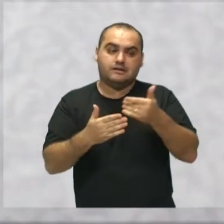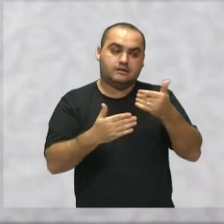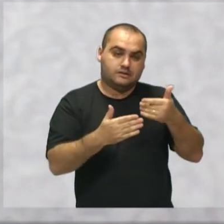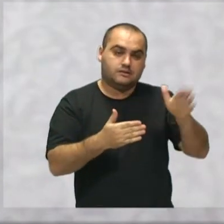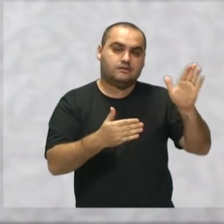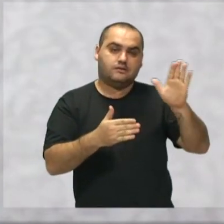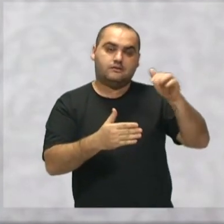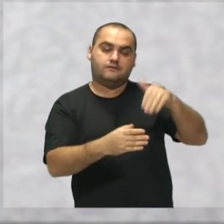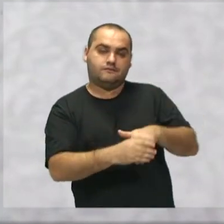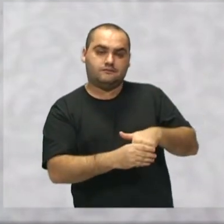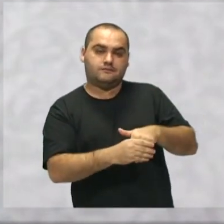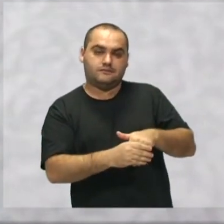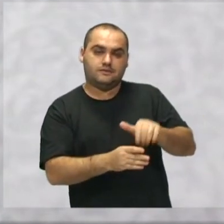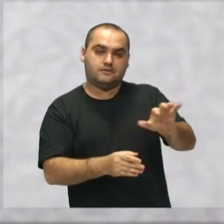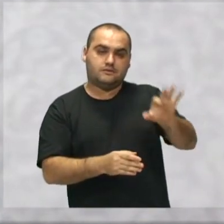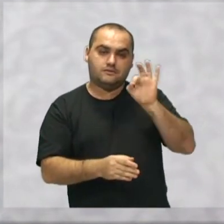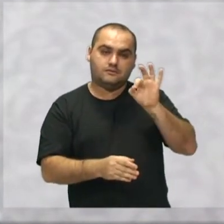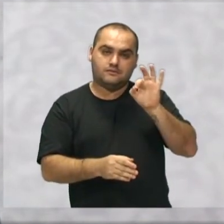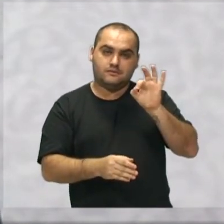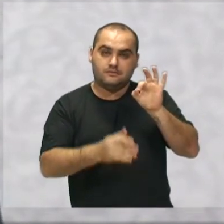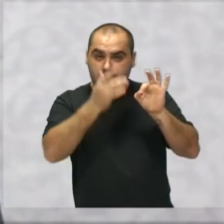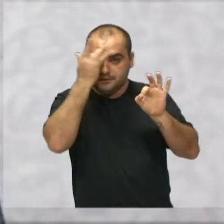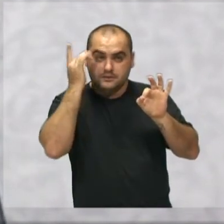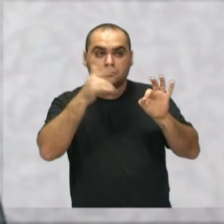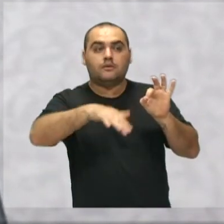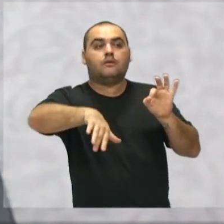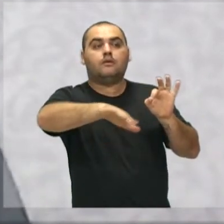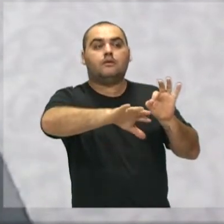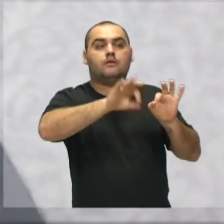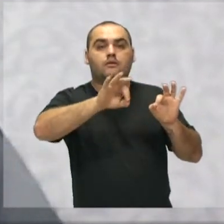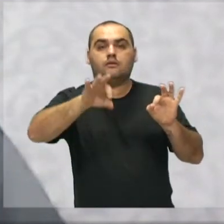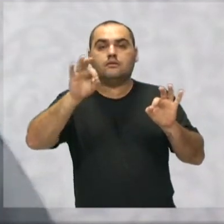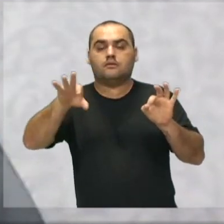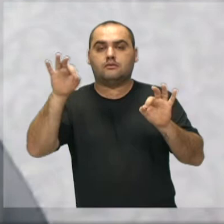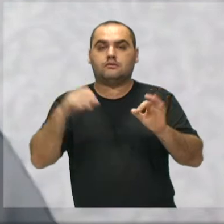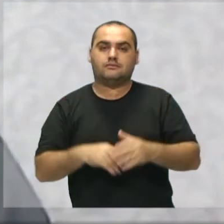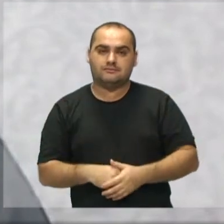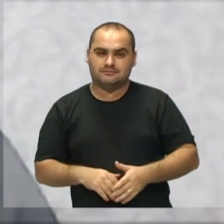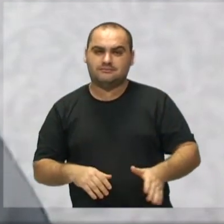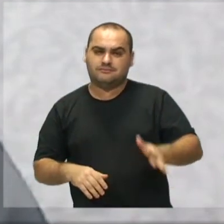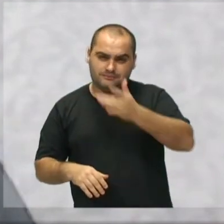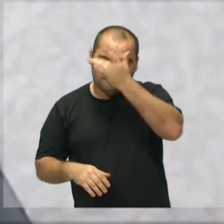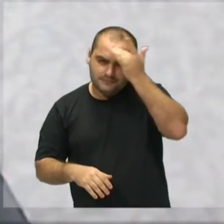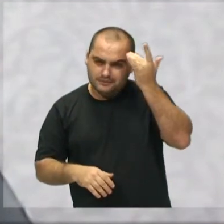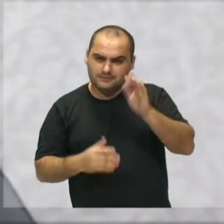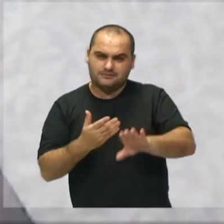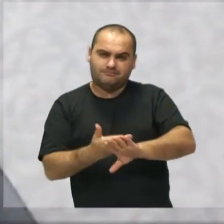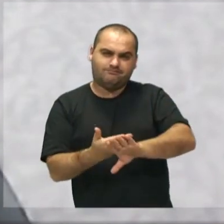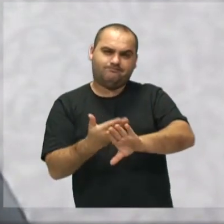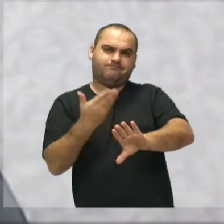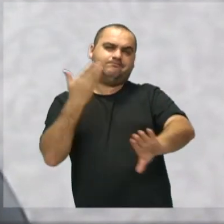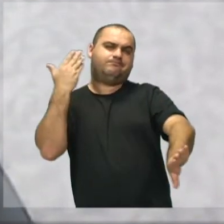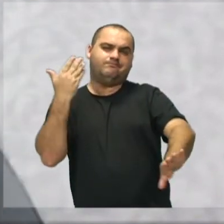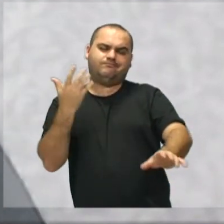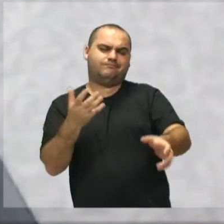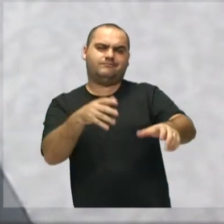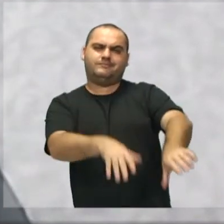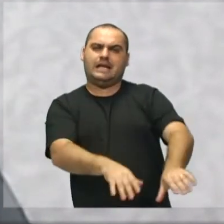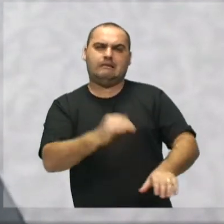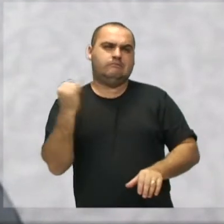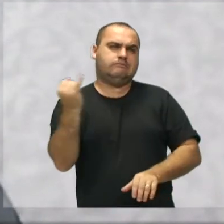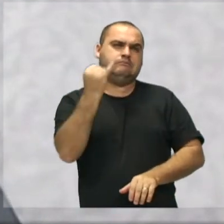tempo é a eleição, escolher entre os escolhidos. Isso também afasta um pouco as pessoas desse jogo, da importância delas nesse